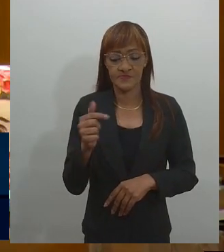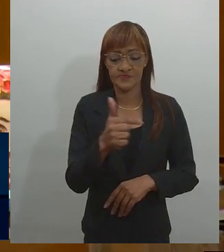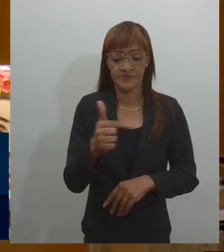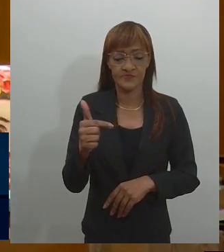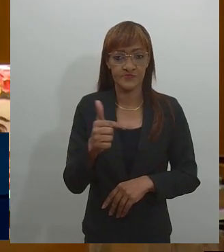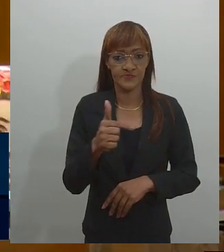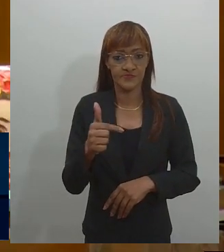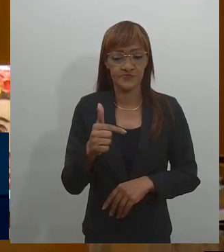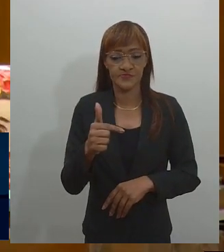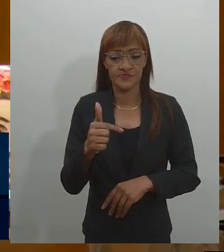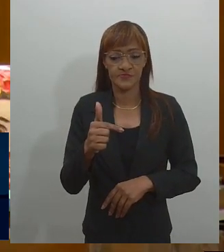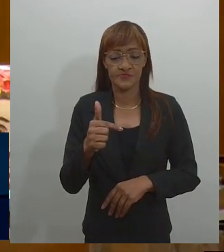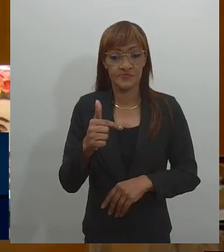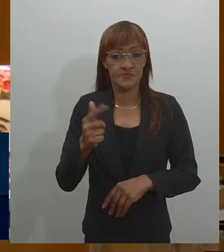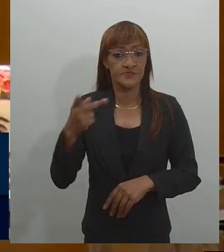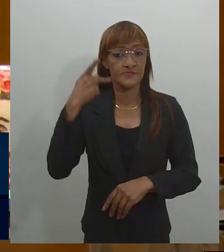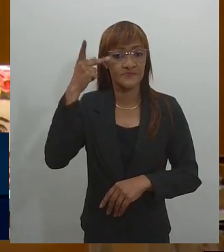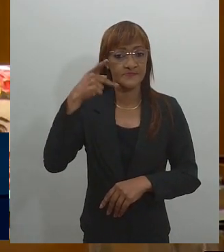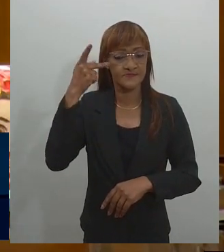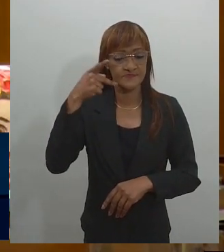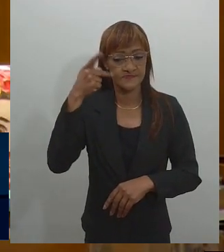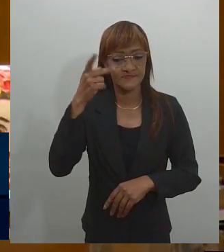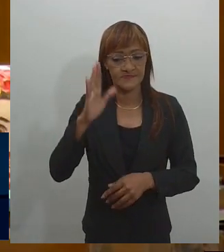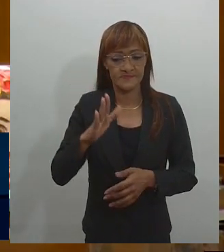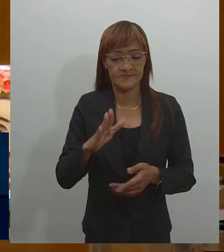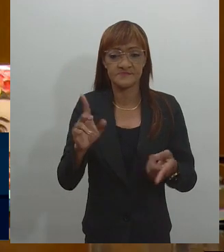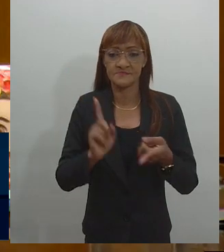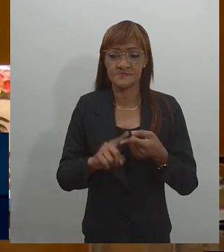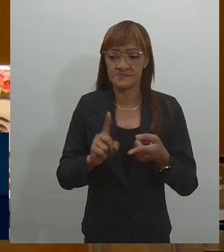LGBTQIA+, e da secretária nacional